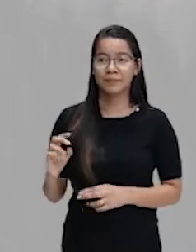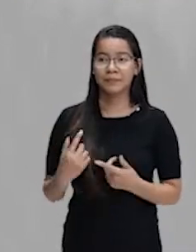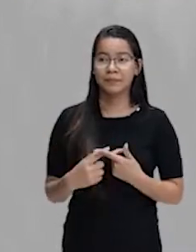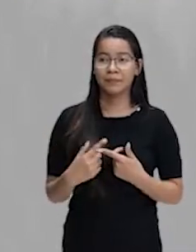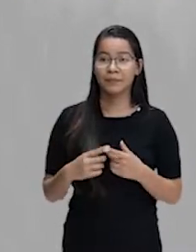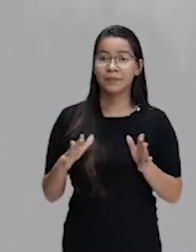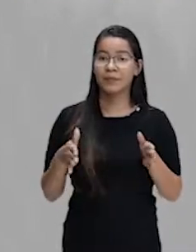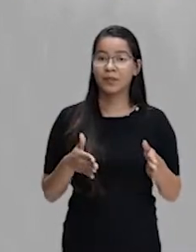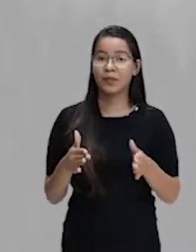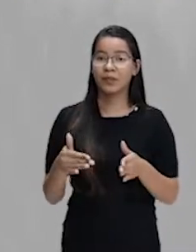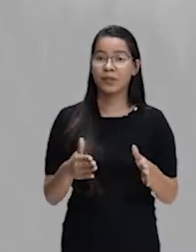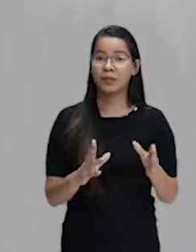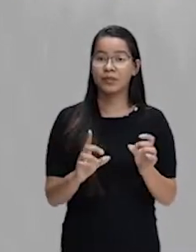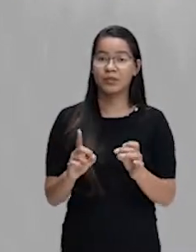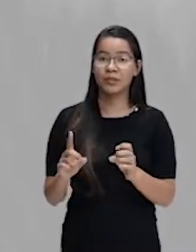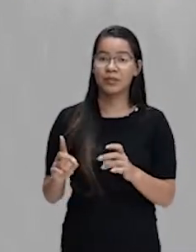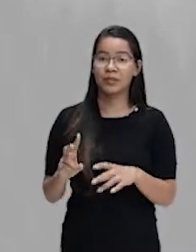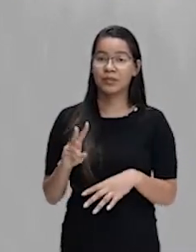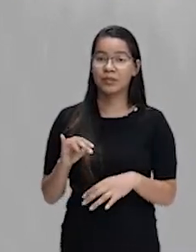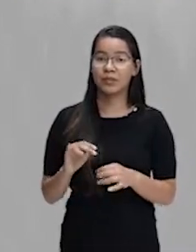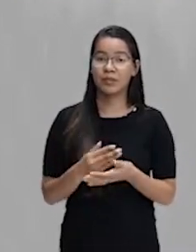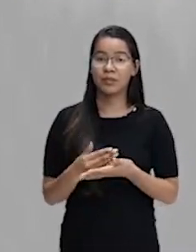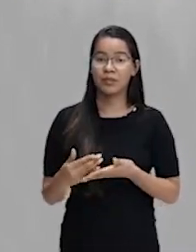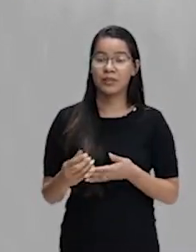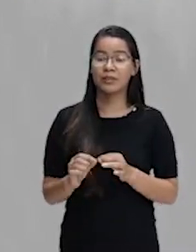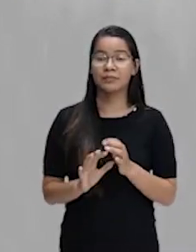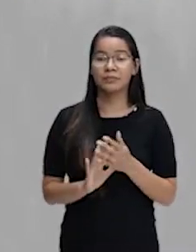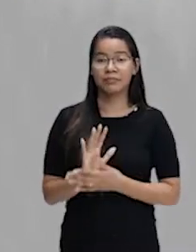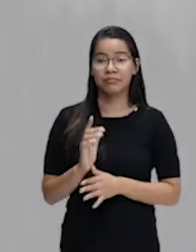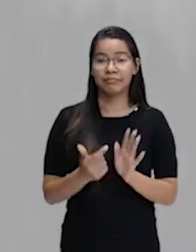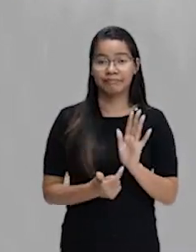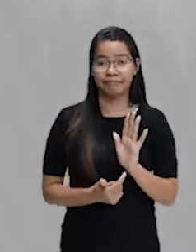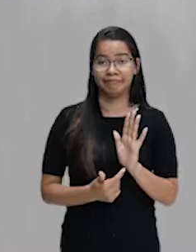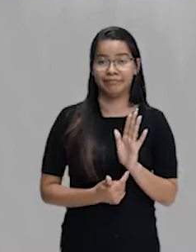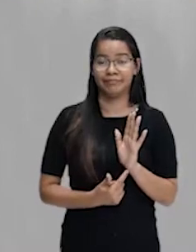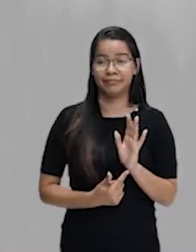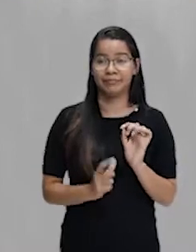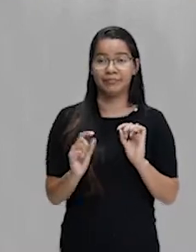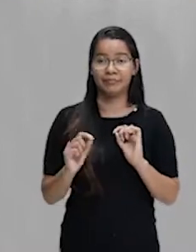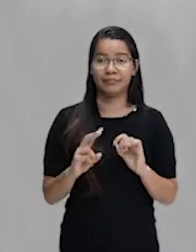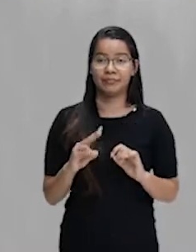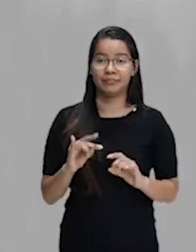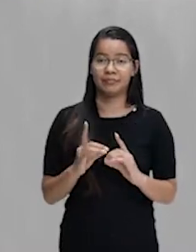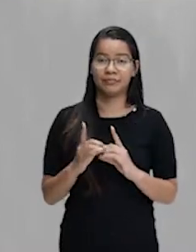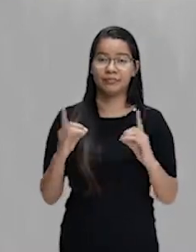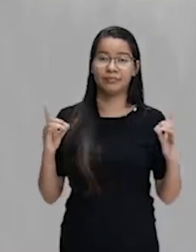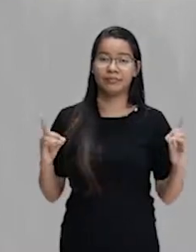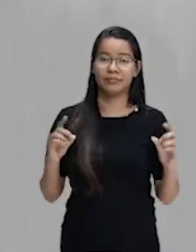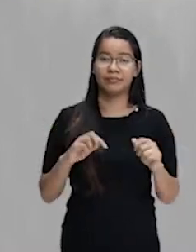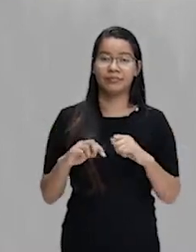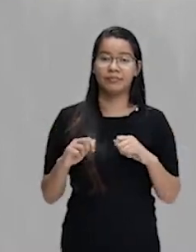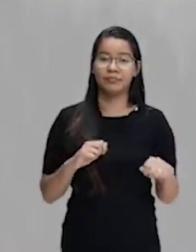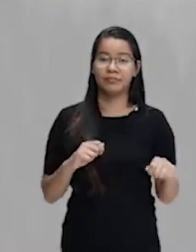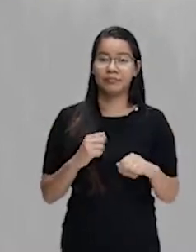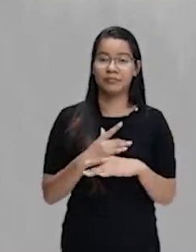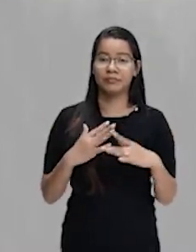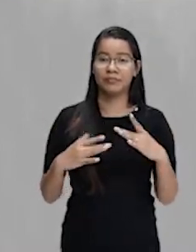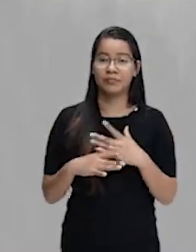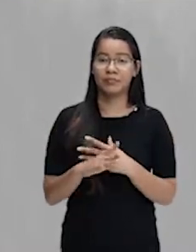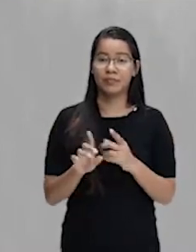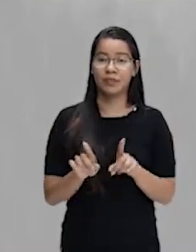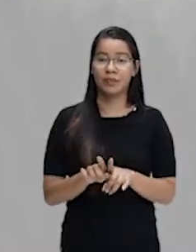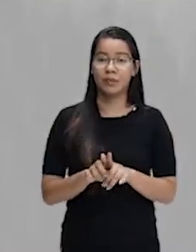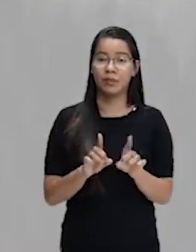rotas comerciais que vão surgir, o que vai dinamizar as atividades urbanas e comerciais da